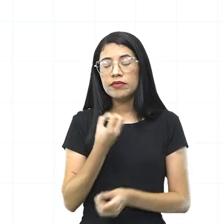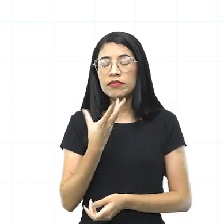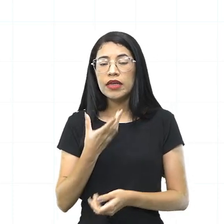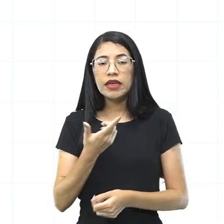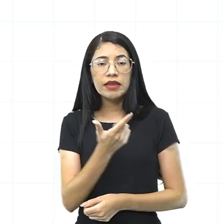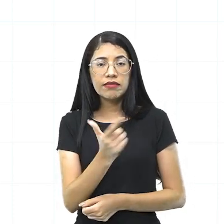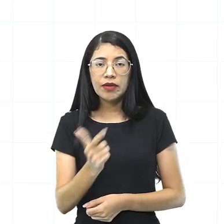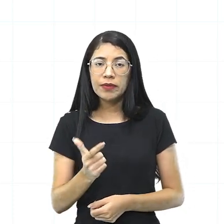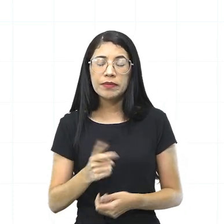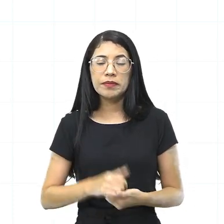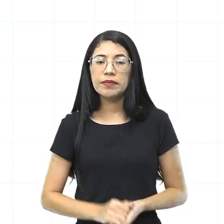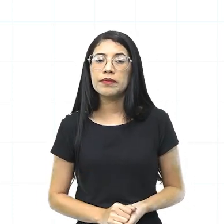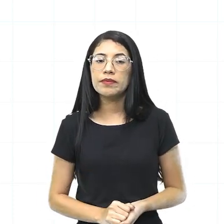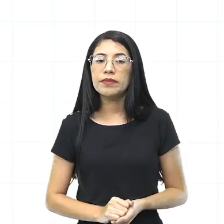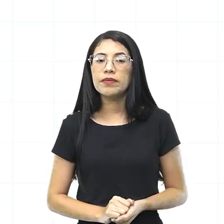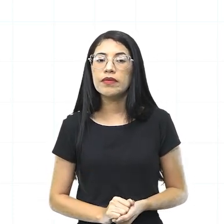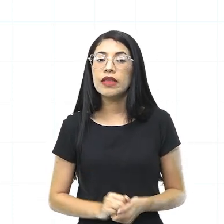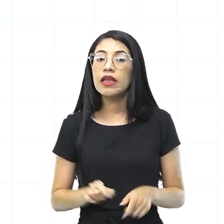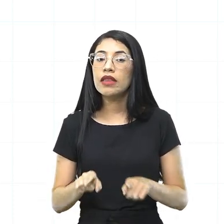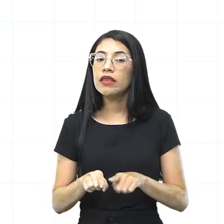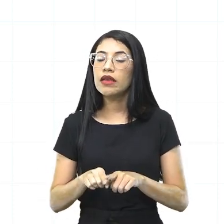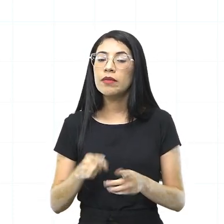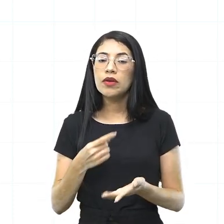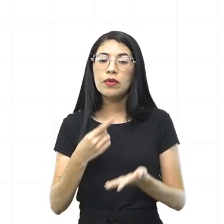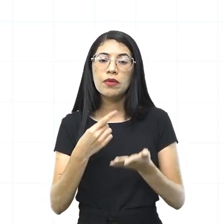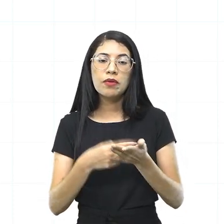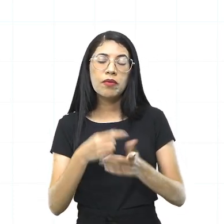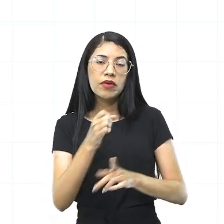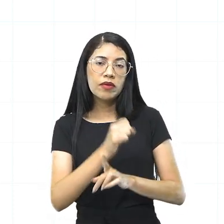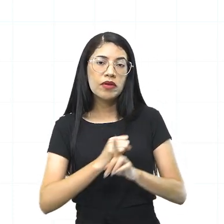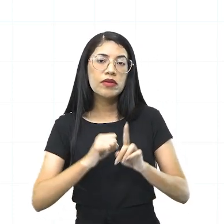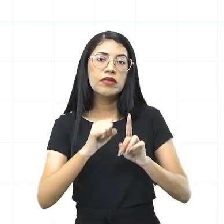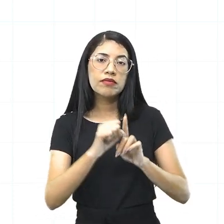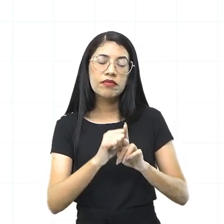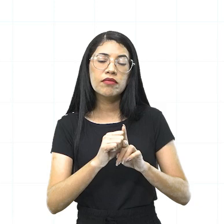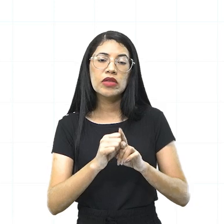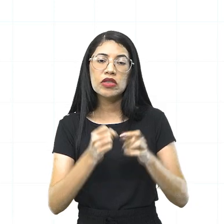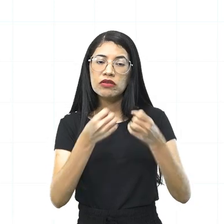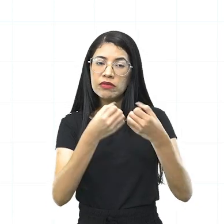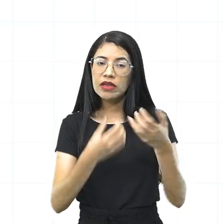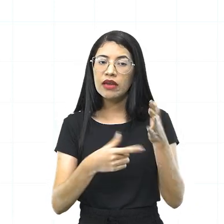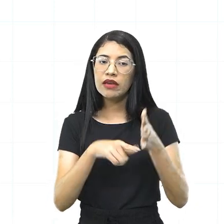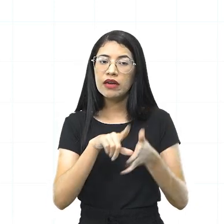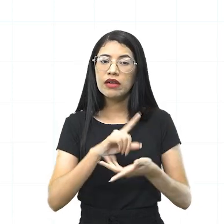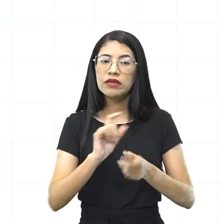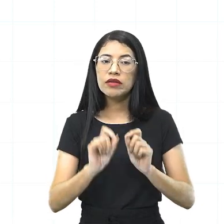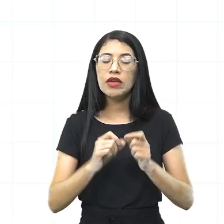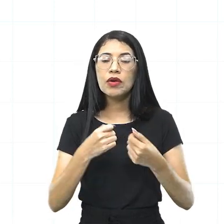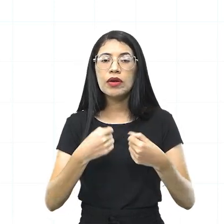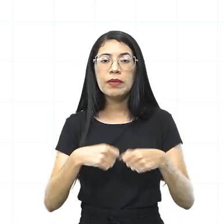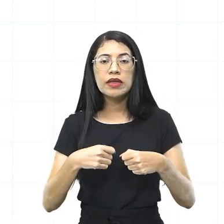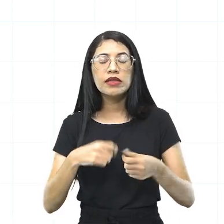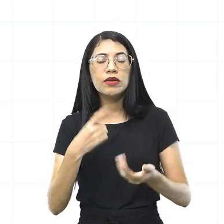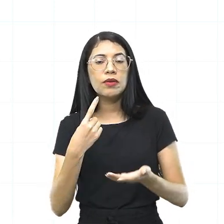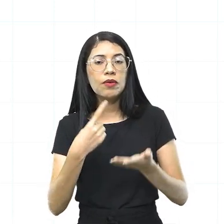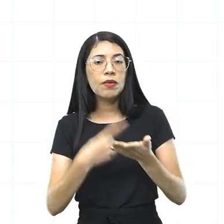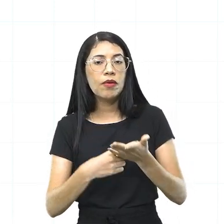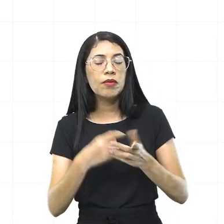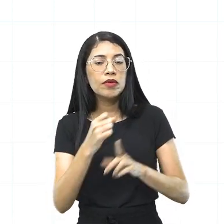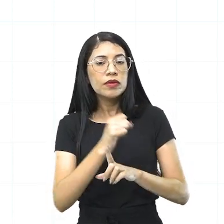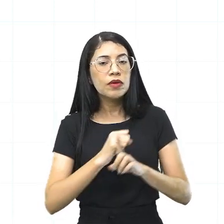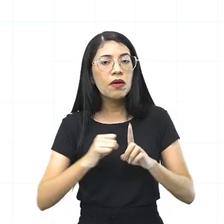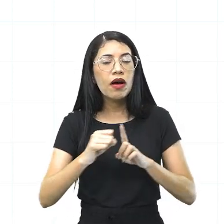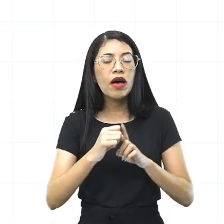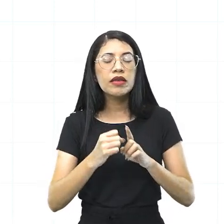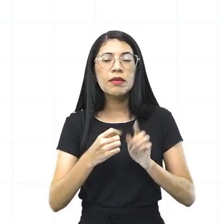bom? E aí ele fala sobre o compromisso social, acabei de falar isso para vocês, né? Que ele tem esse compromisso de